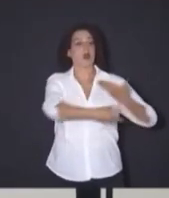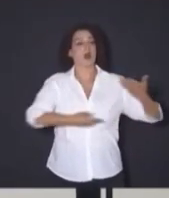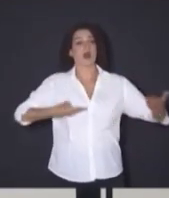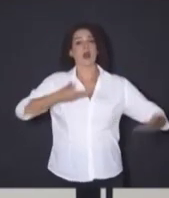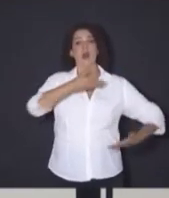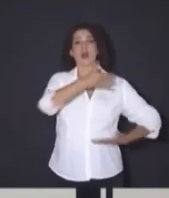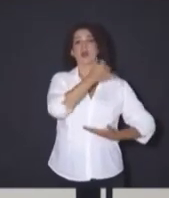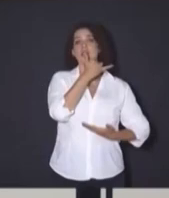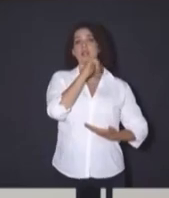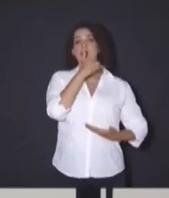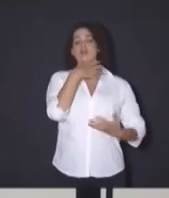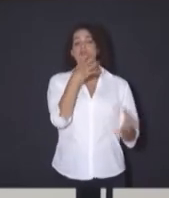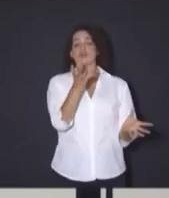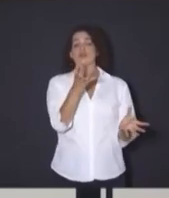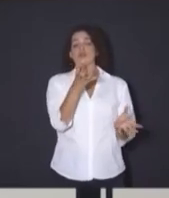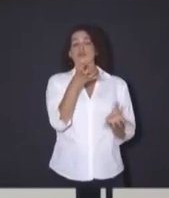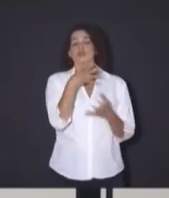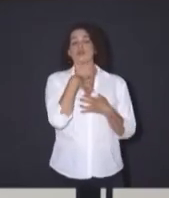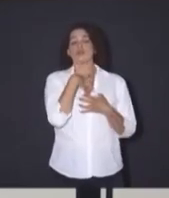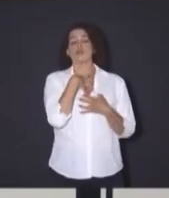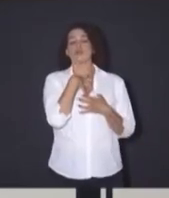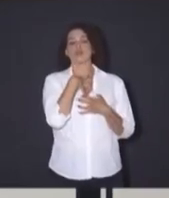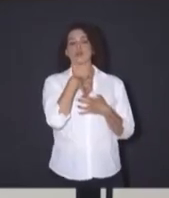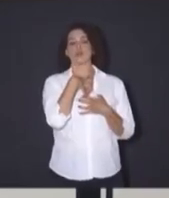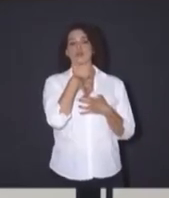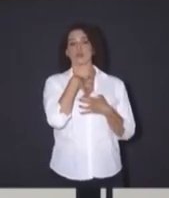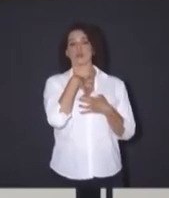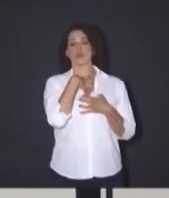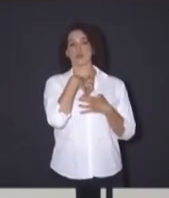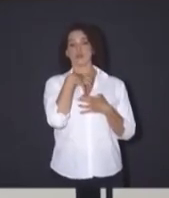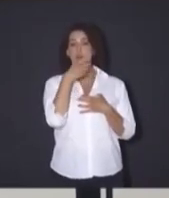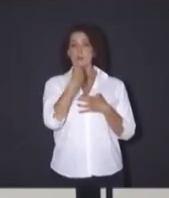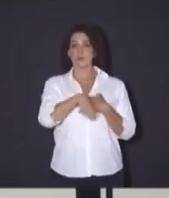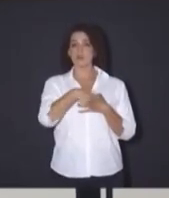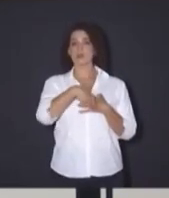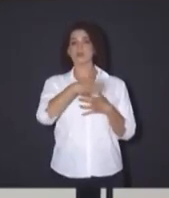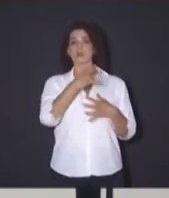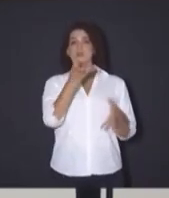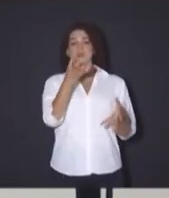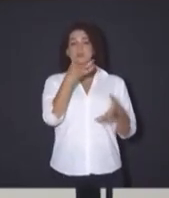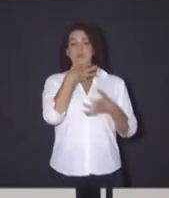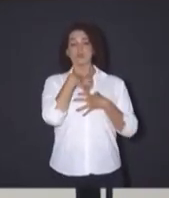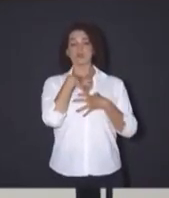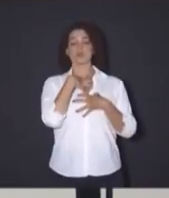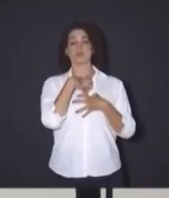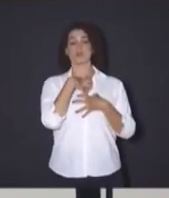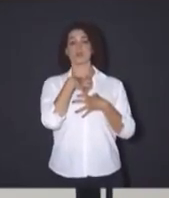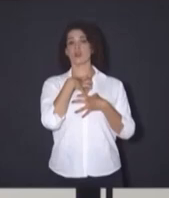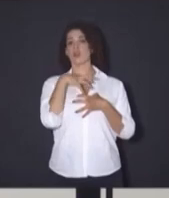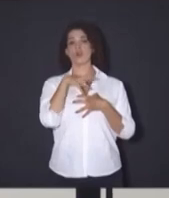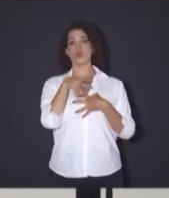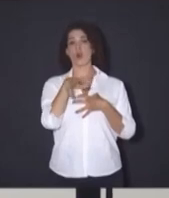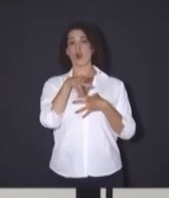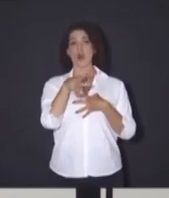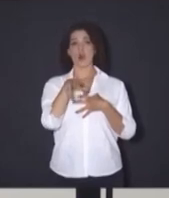né? Sentir, né? São momentos para serem sentidos. Não...